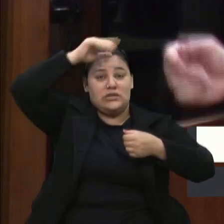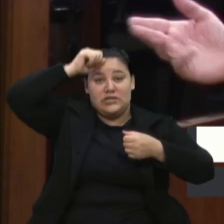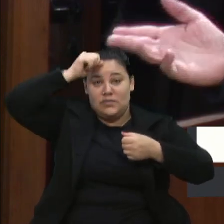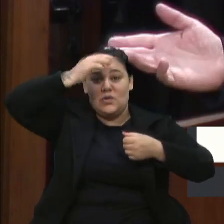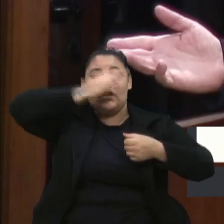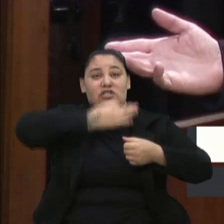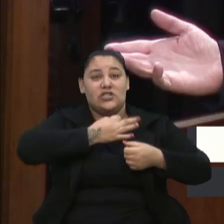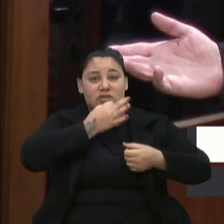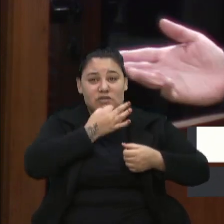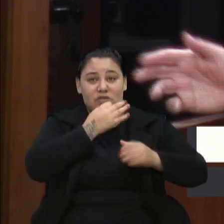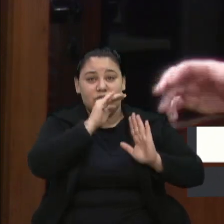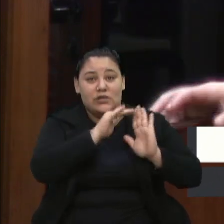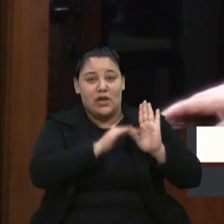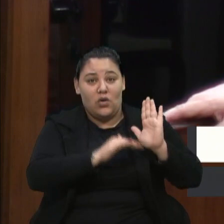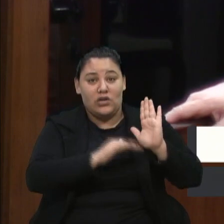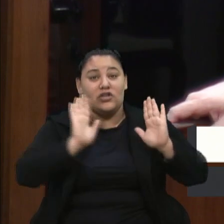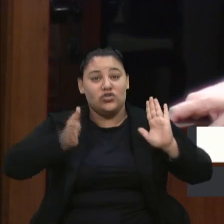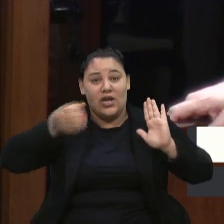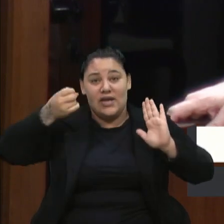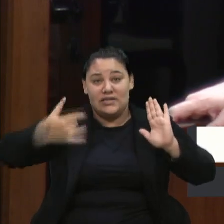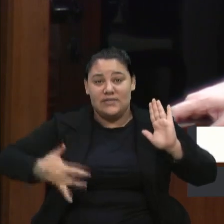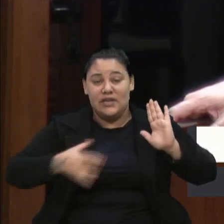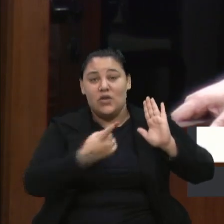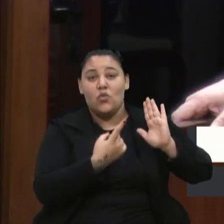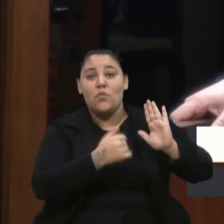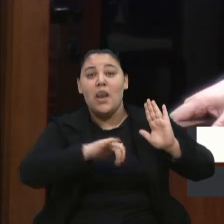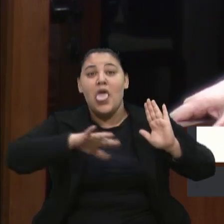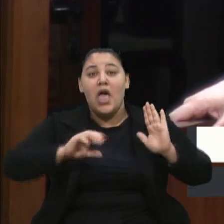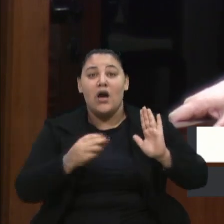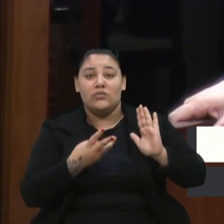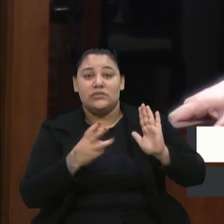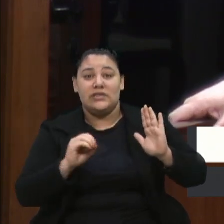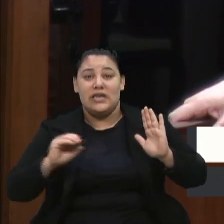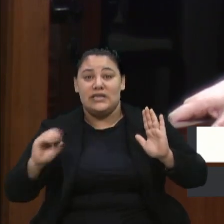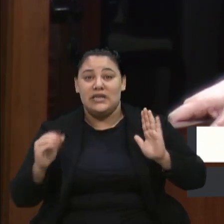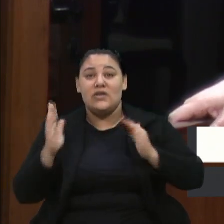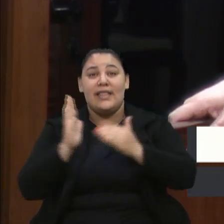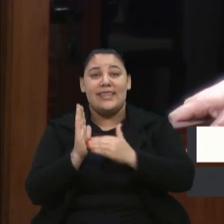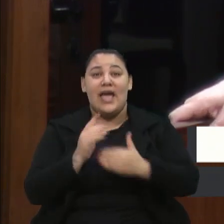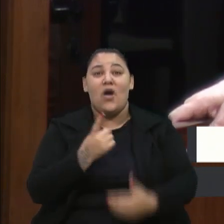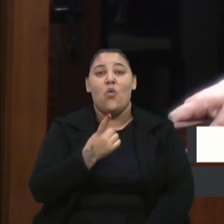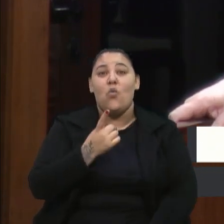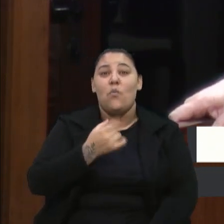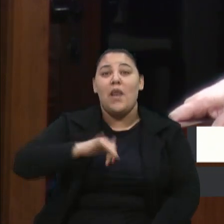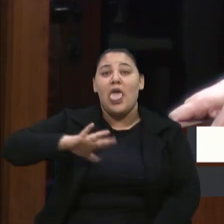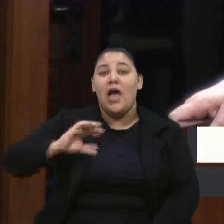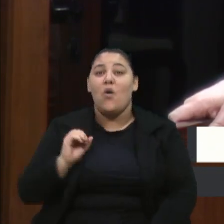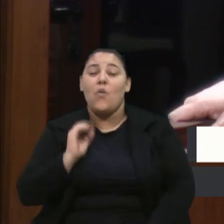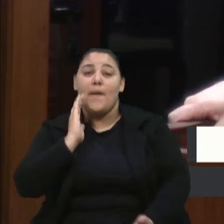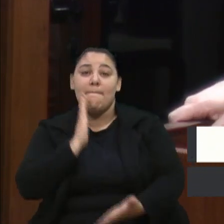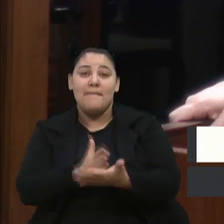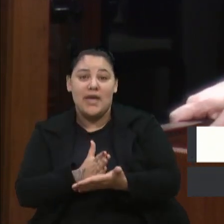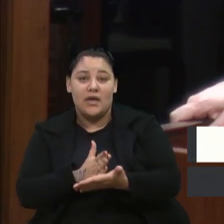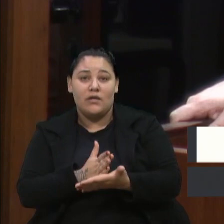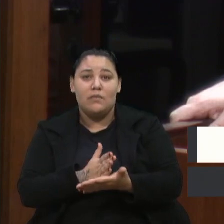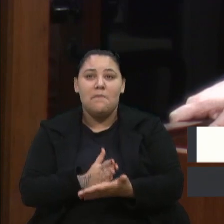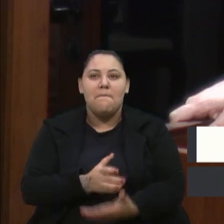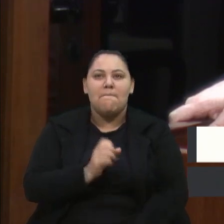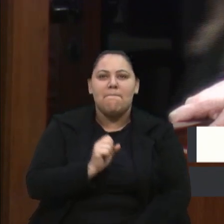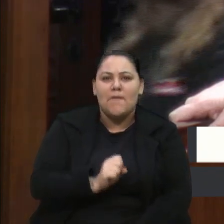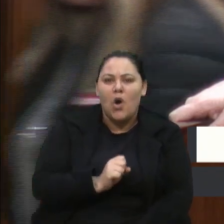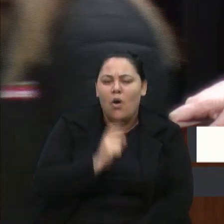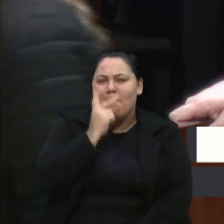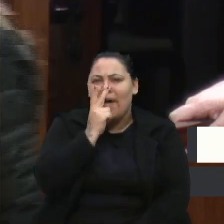Caxias do Sul, na ordem, como falamos, de 1.300.000 a 1,5 milhão. Pode parecer pouco?